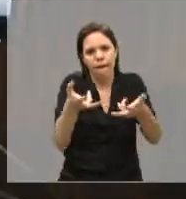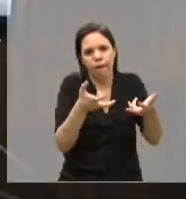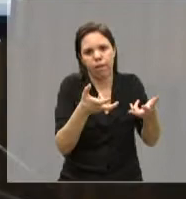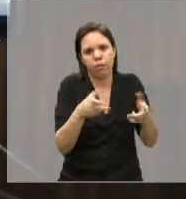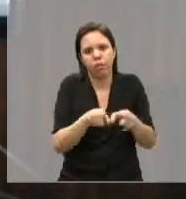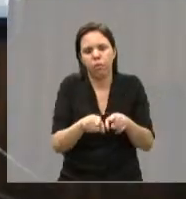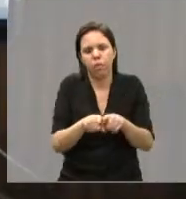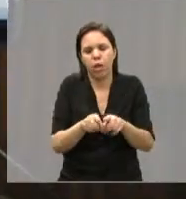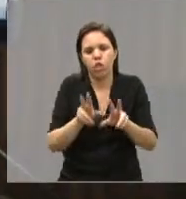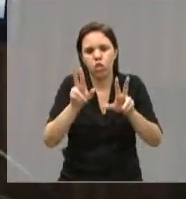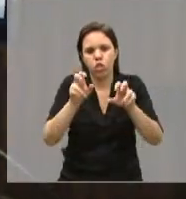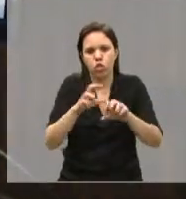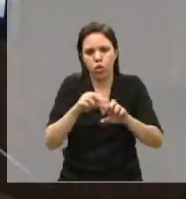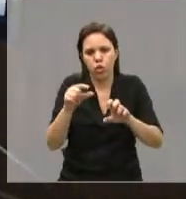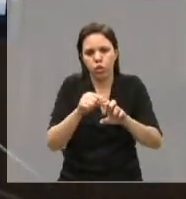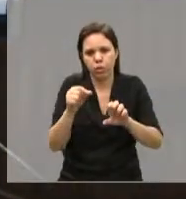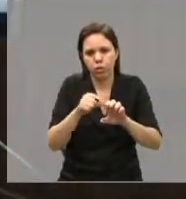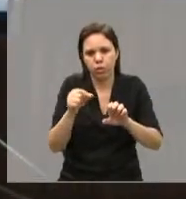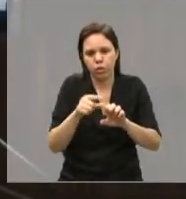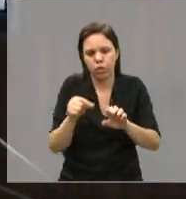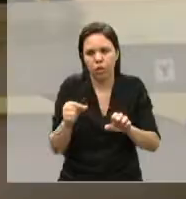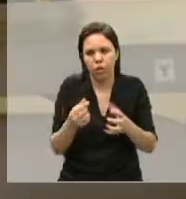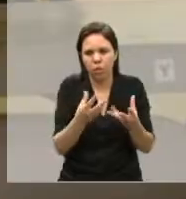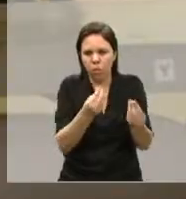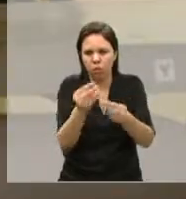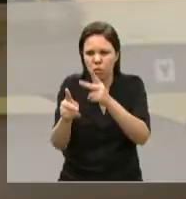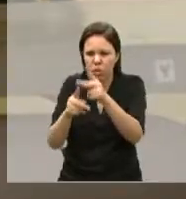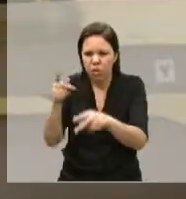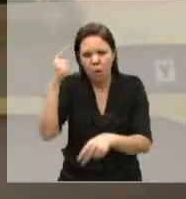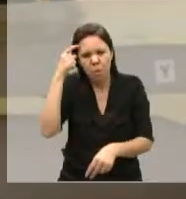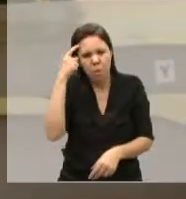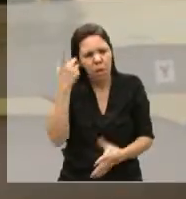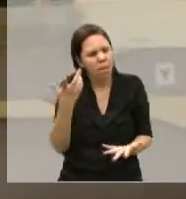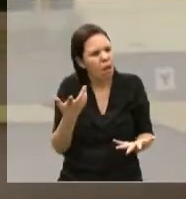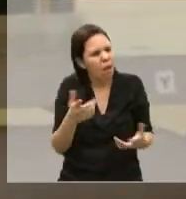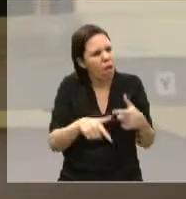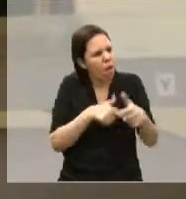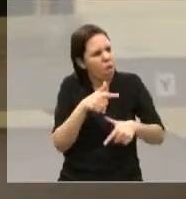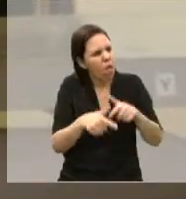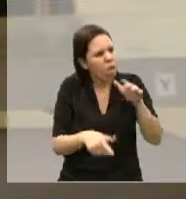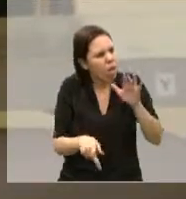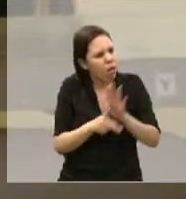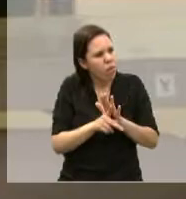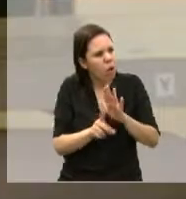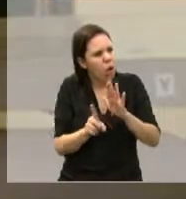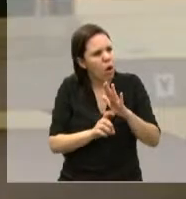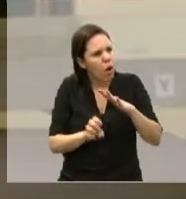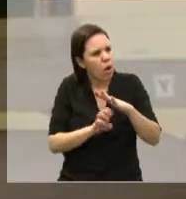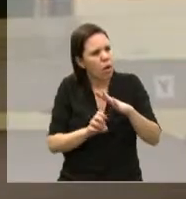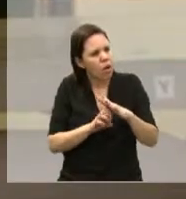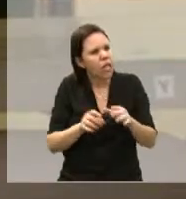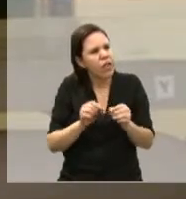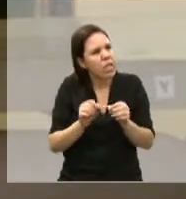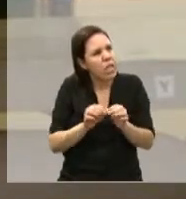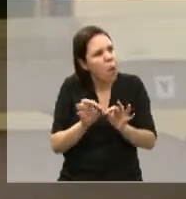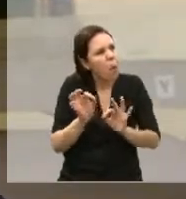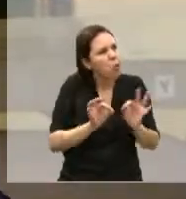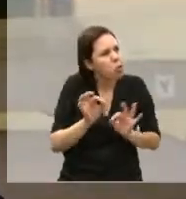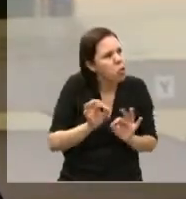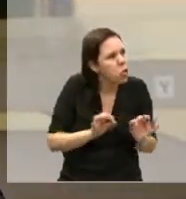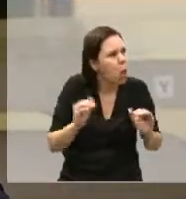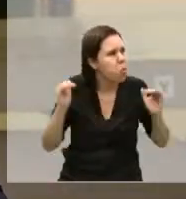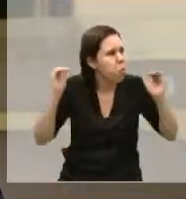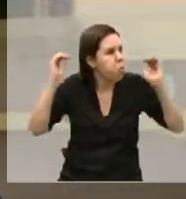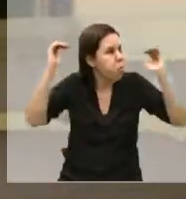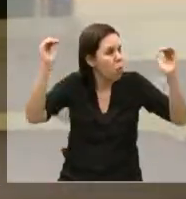sobre empreendedorismo, muitas pessoas pensam que empreender é algo que você tem que fazer um projeto